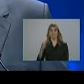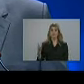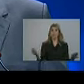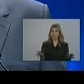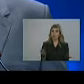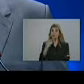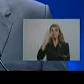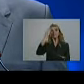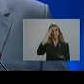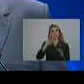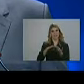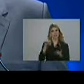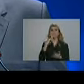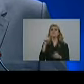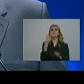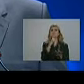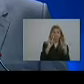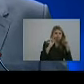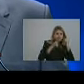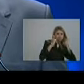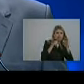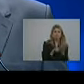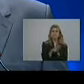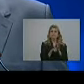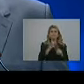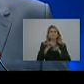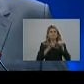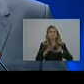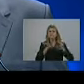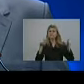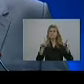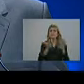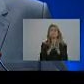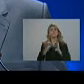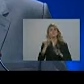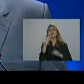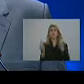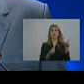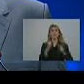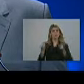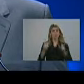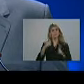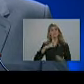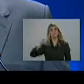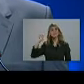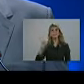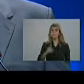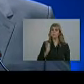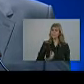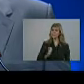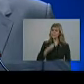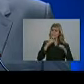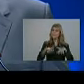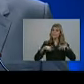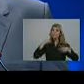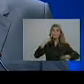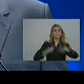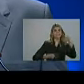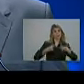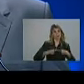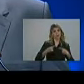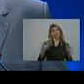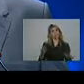Supremo Tribunal Federal se reuniu para definir mudanças na lei no que diz respeito a quem tem direito de participar dos debates políticos.